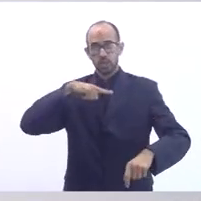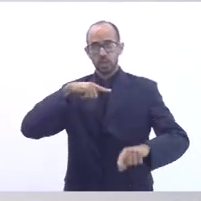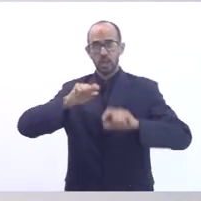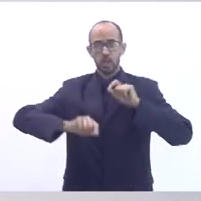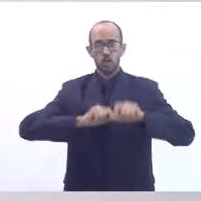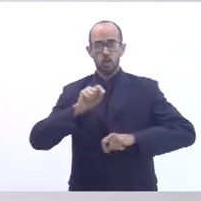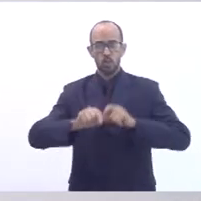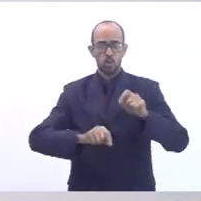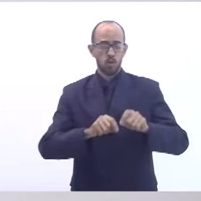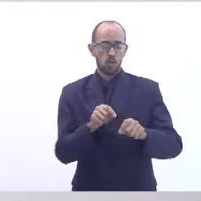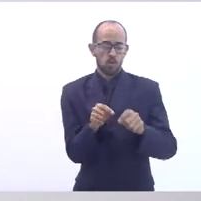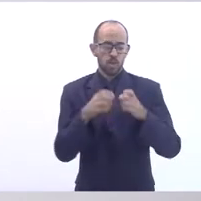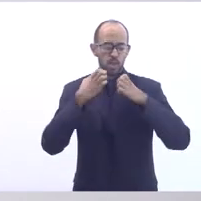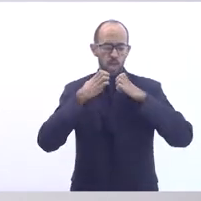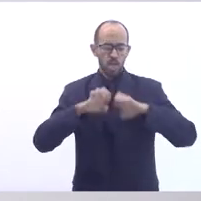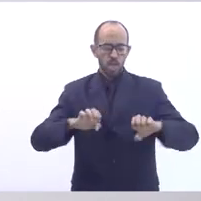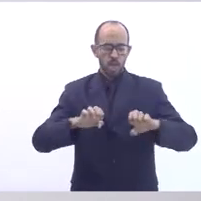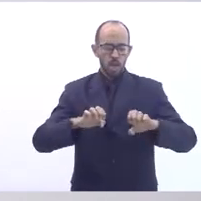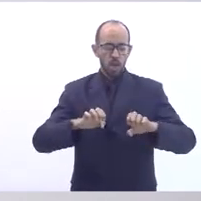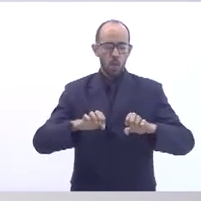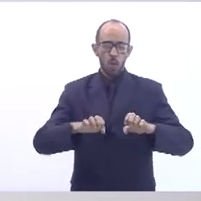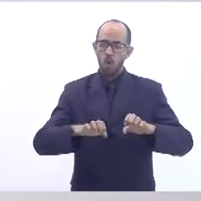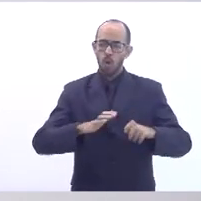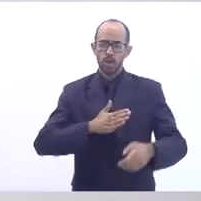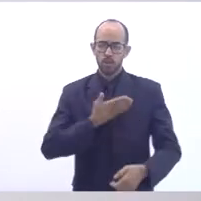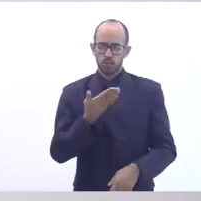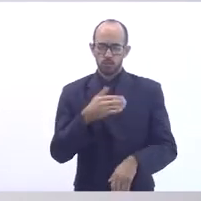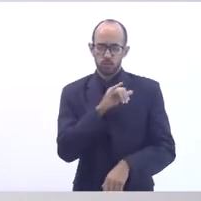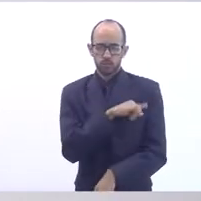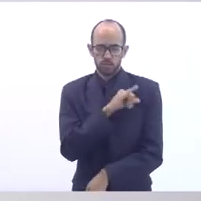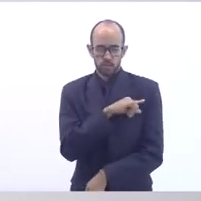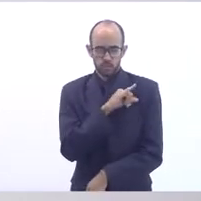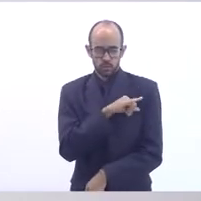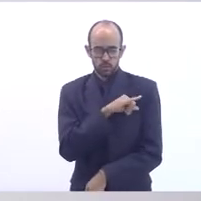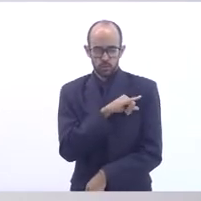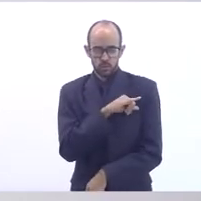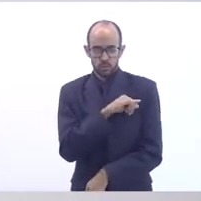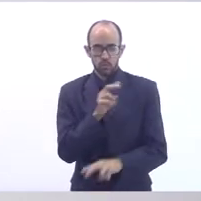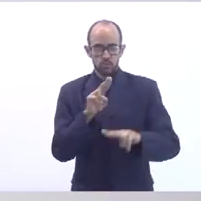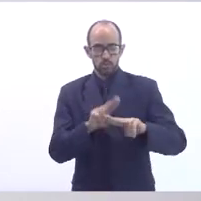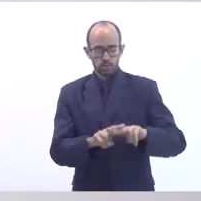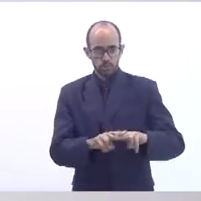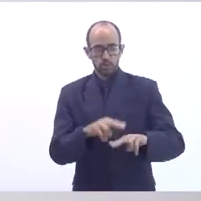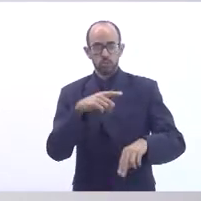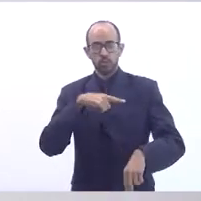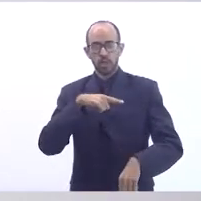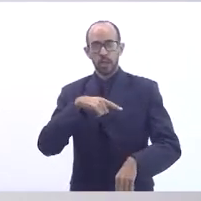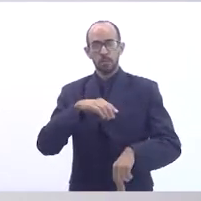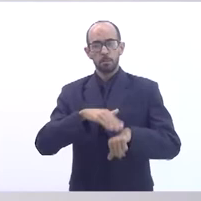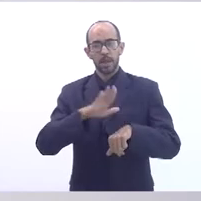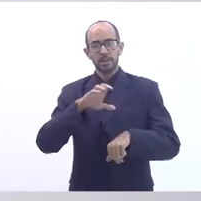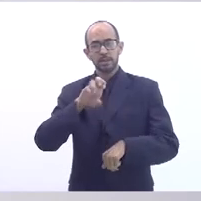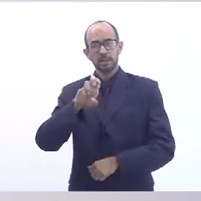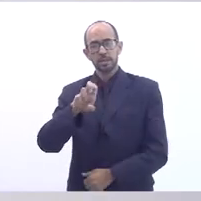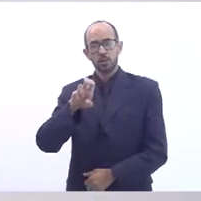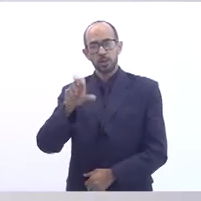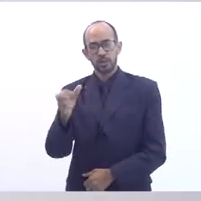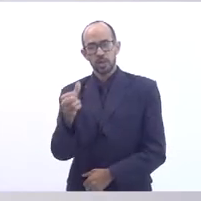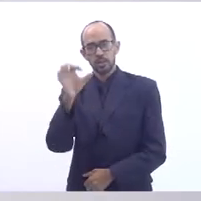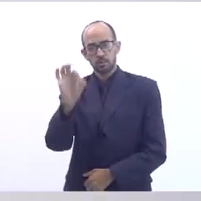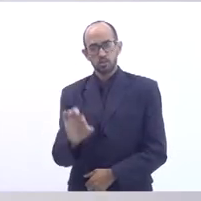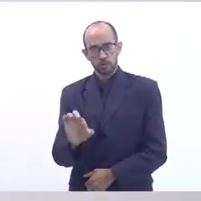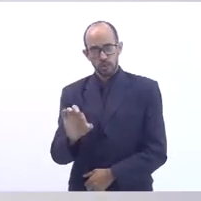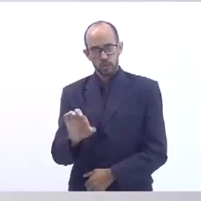expressões mais cruéis da história do Rio de Janeiro os presídios no Rio de Janeiro estão operando com mais de 56 por cento da sua capacidade máxima